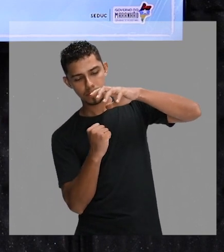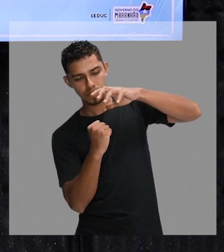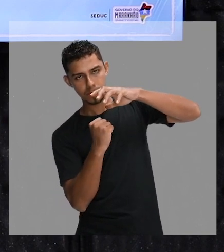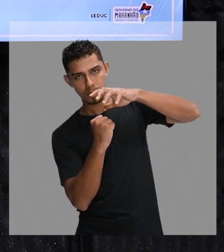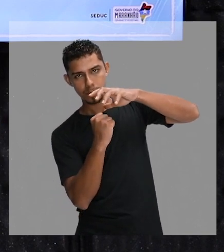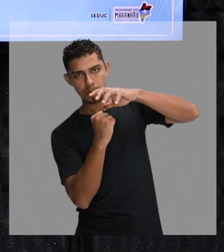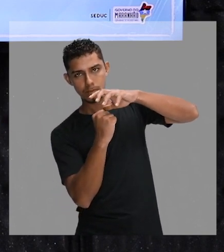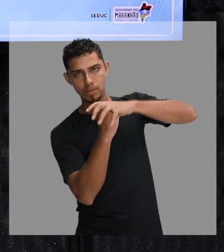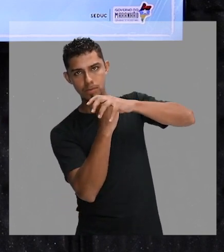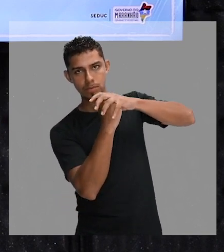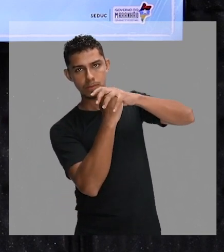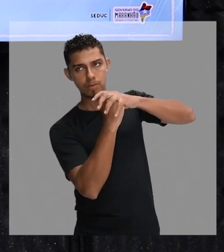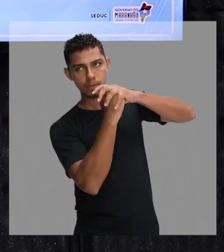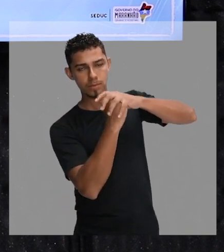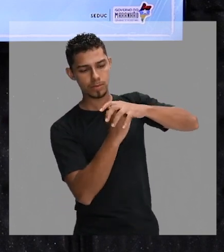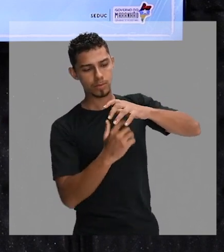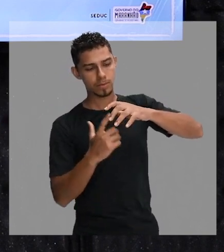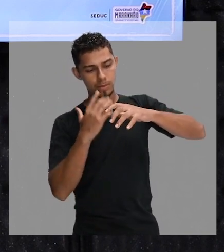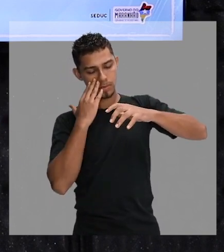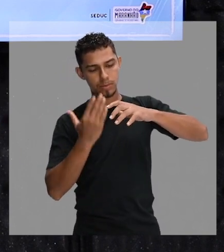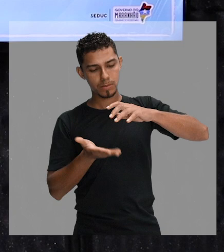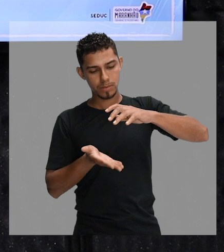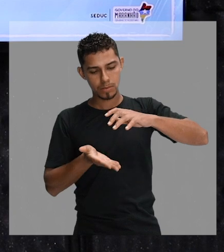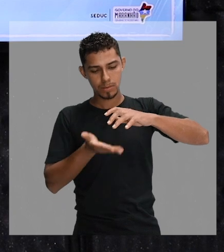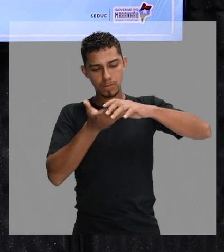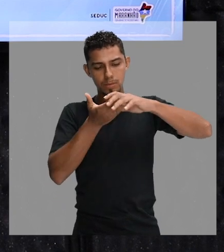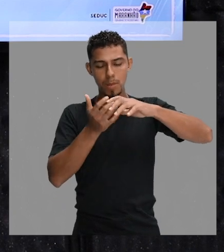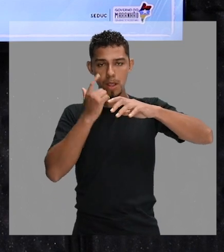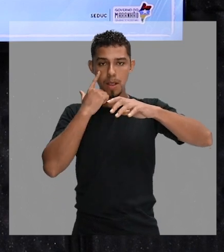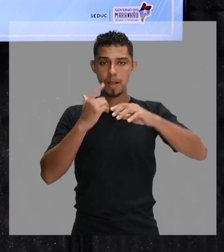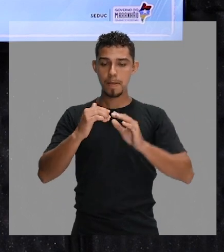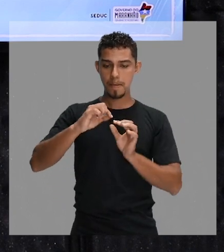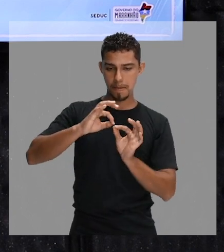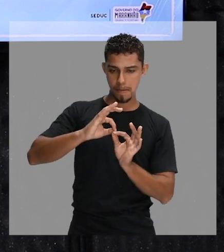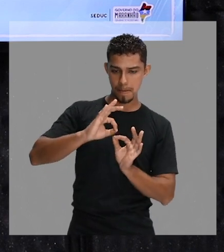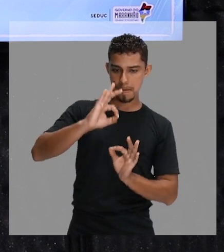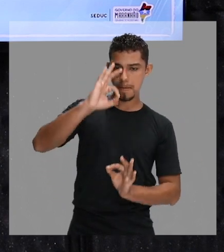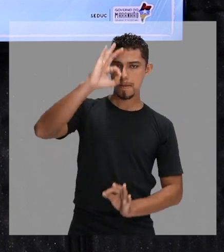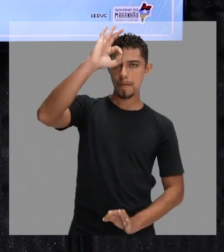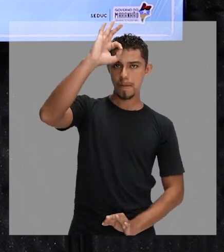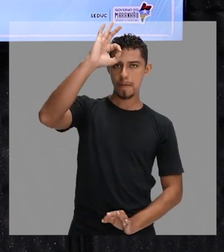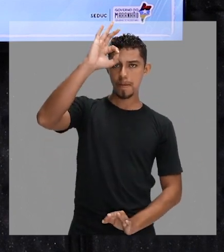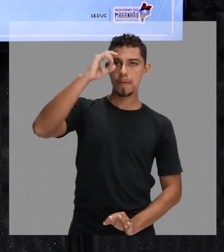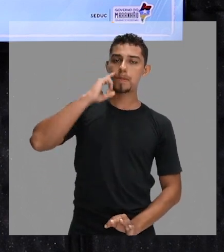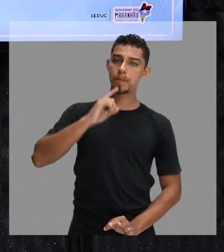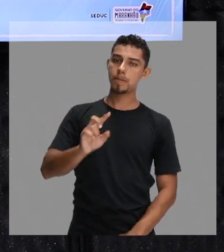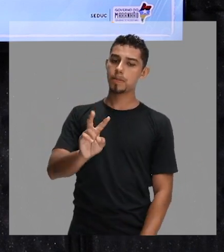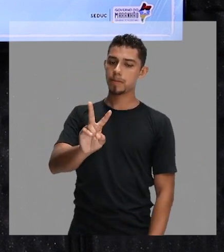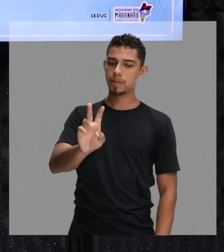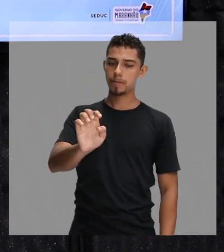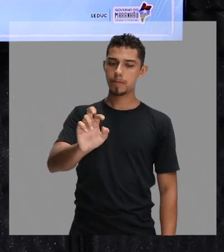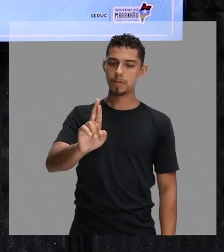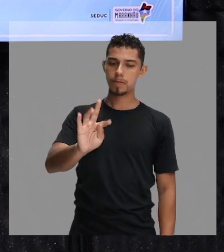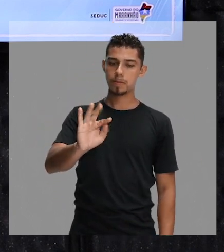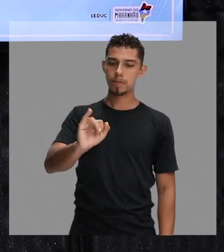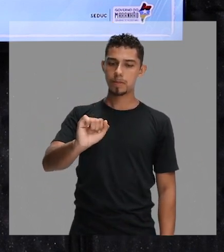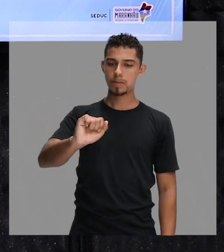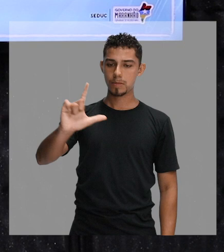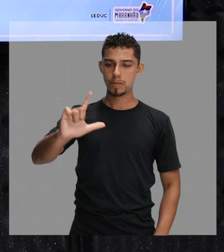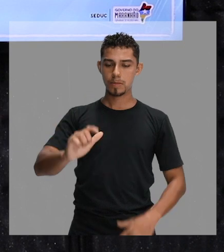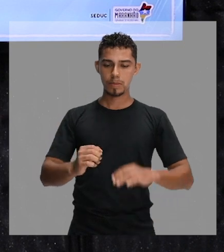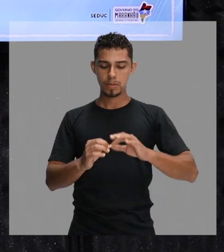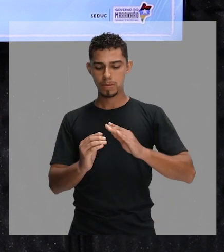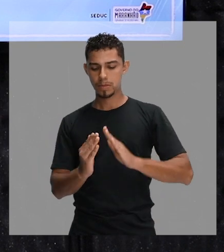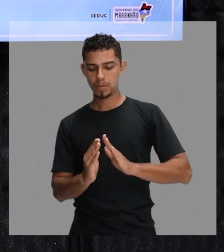desses blocos de rochas, quando esse movimento ele é vertical, nós temos um movimento epirogenético, vertical,